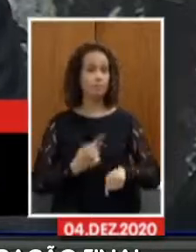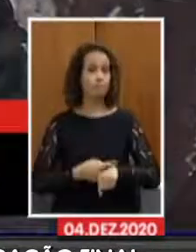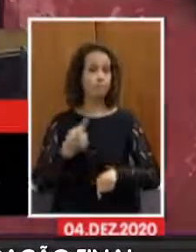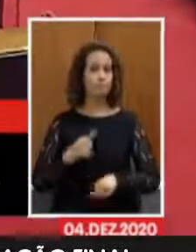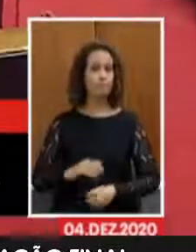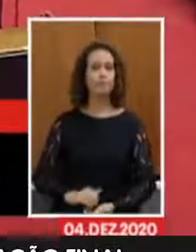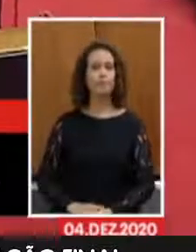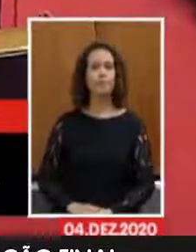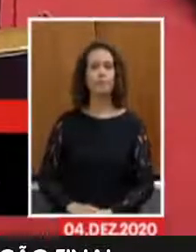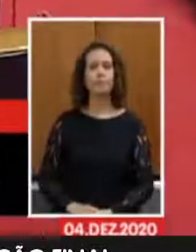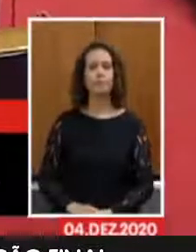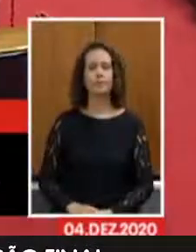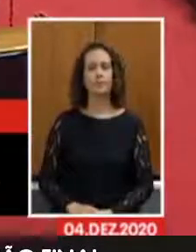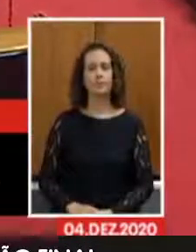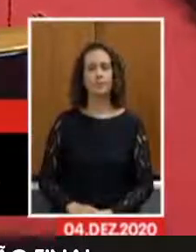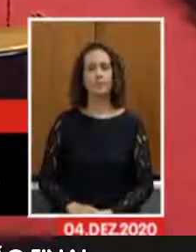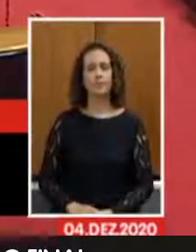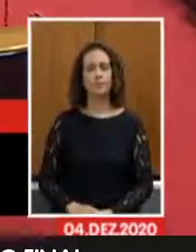votação.